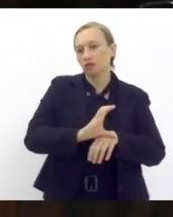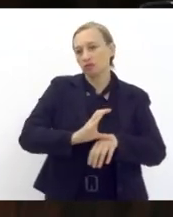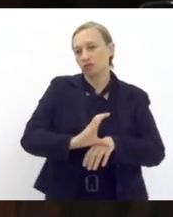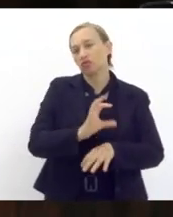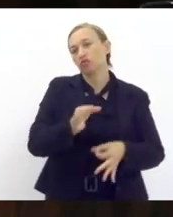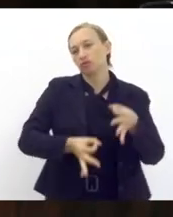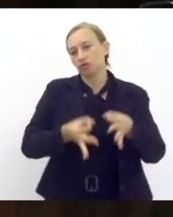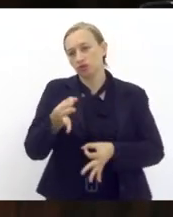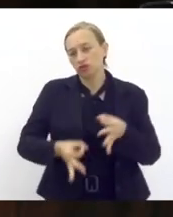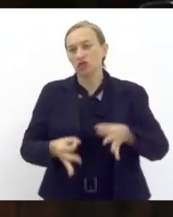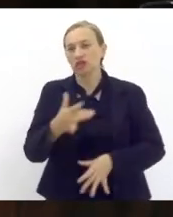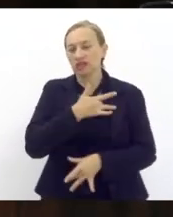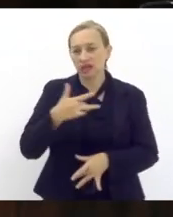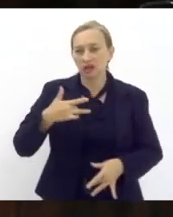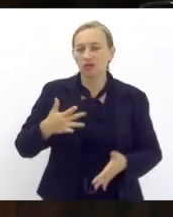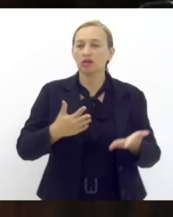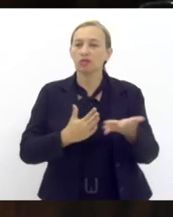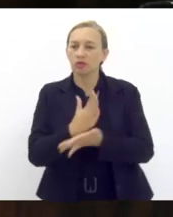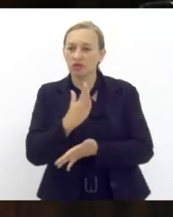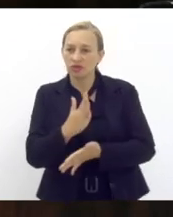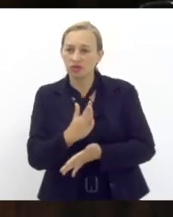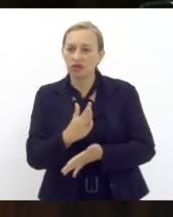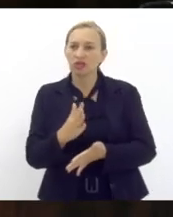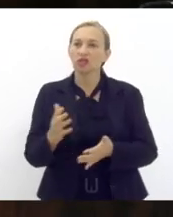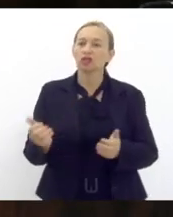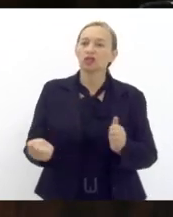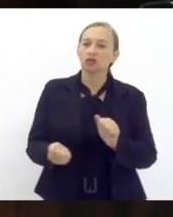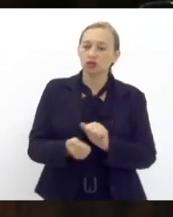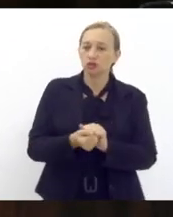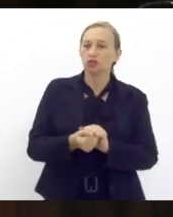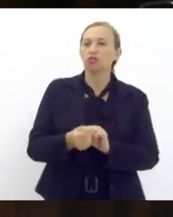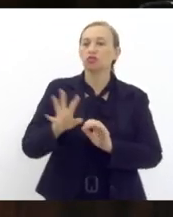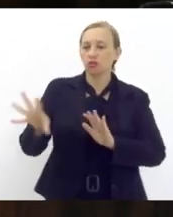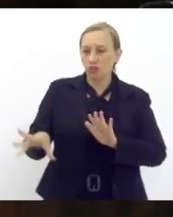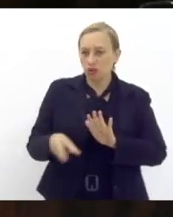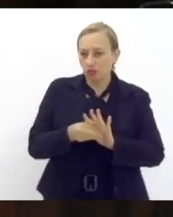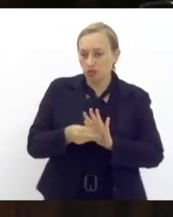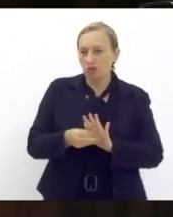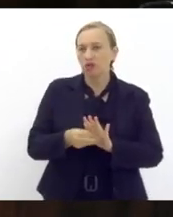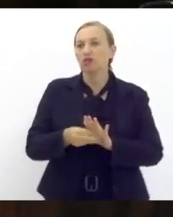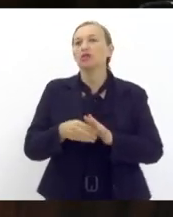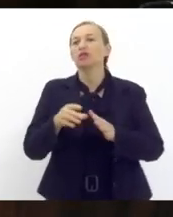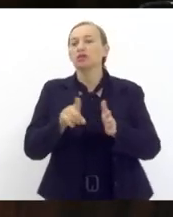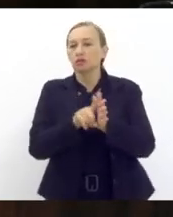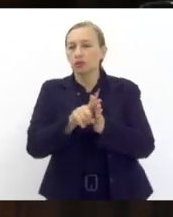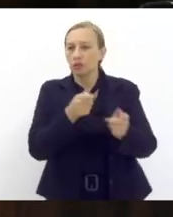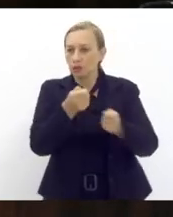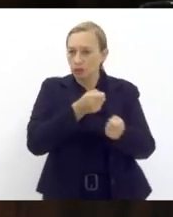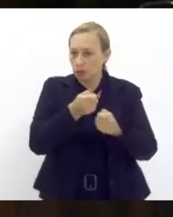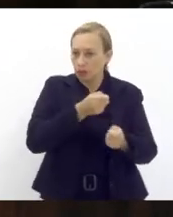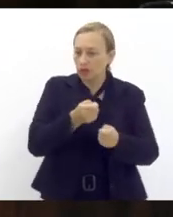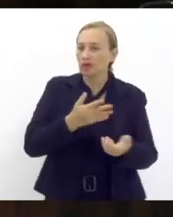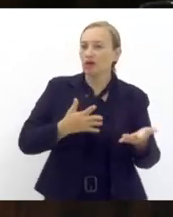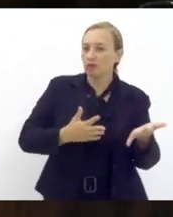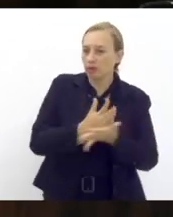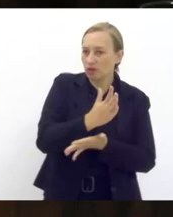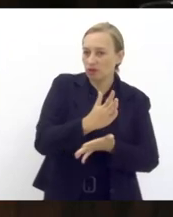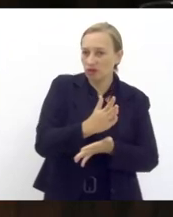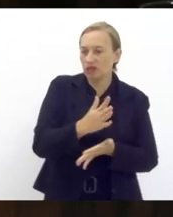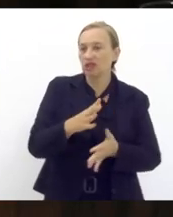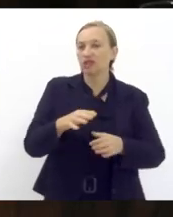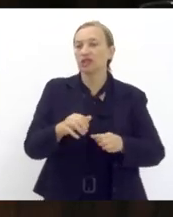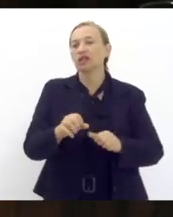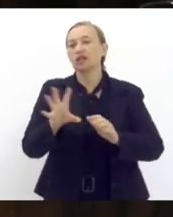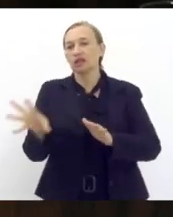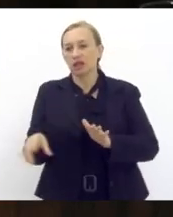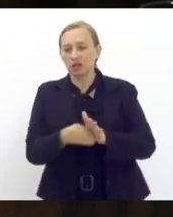Justiça. De saúde, favorável, com emendas. E de orçamento, finança, fiscalização financeira e controle, favorável, com